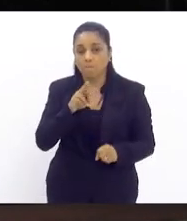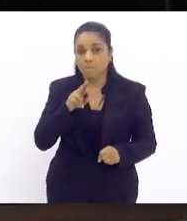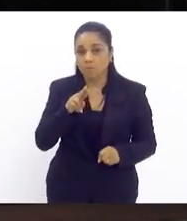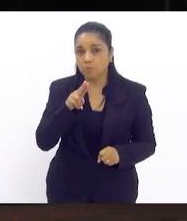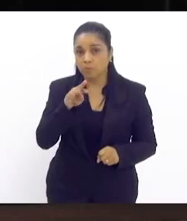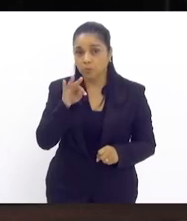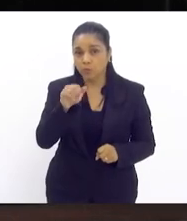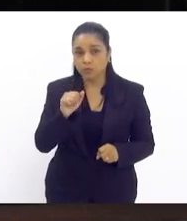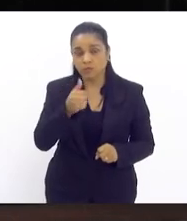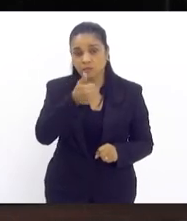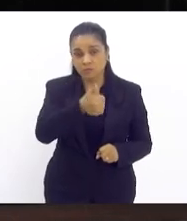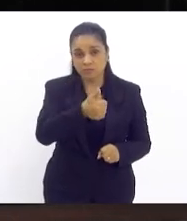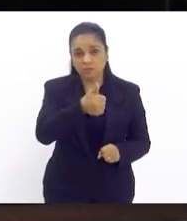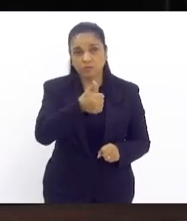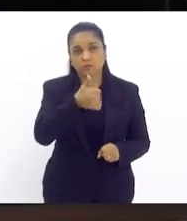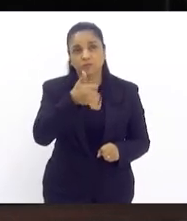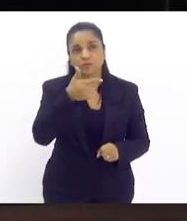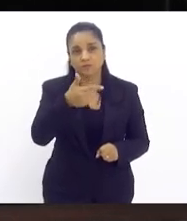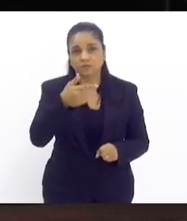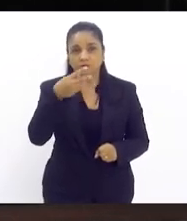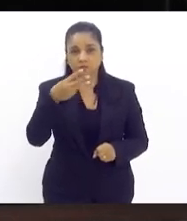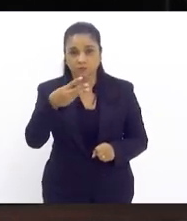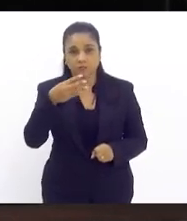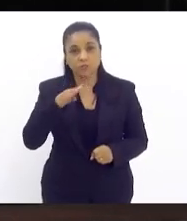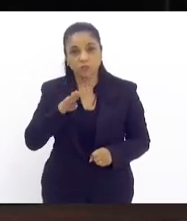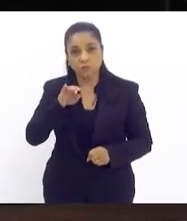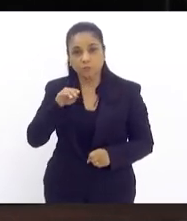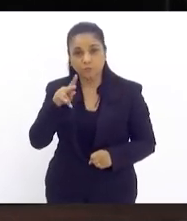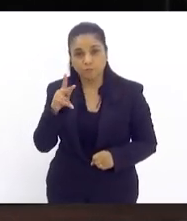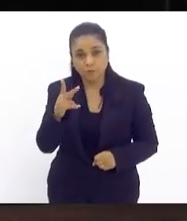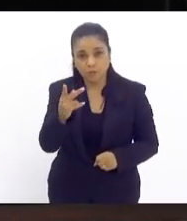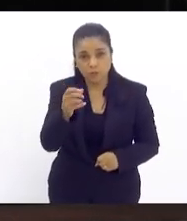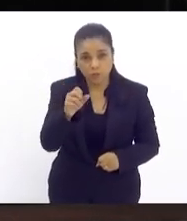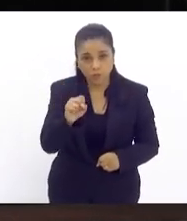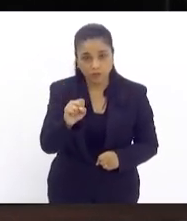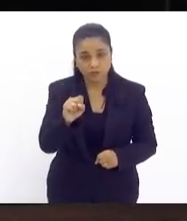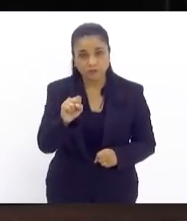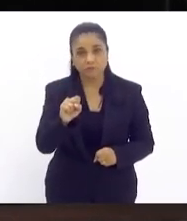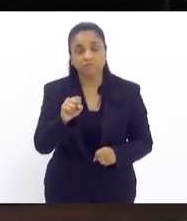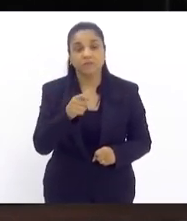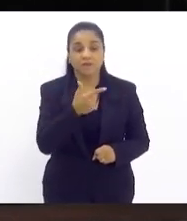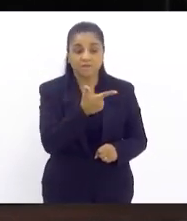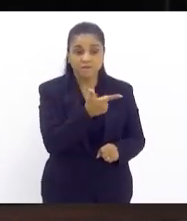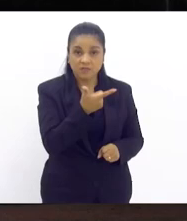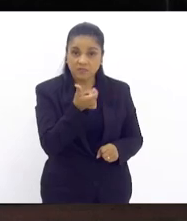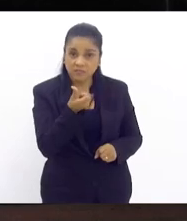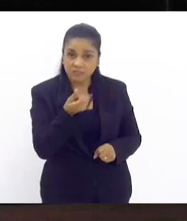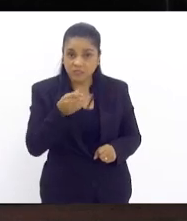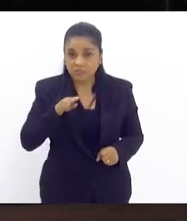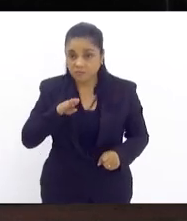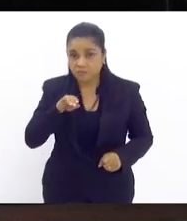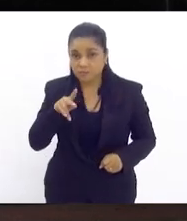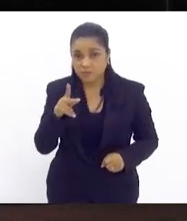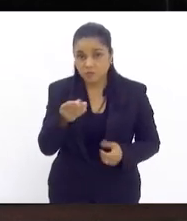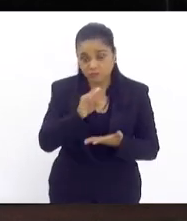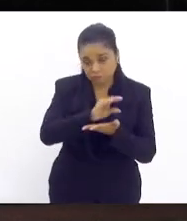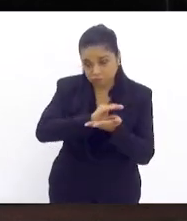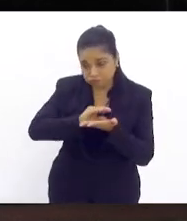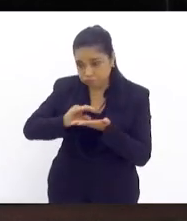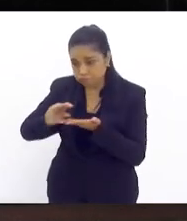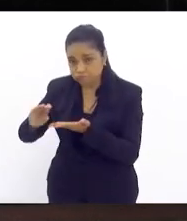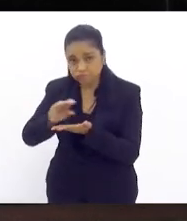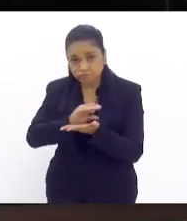de 123 bilhões, 26 bilhões são destinados a transferências